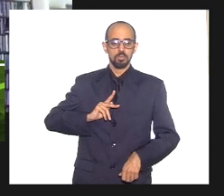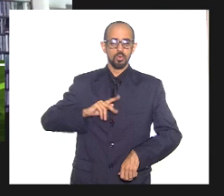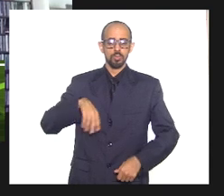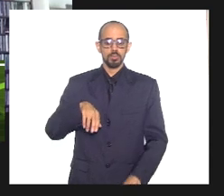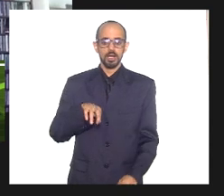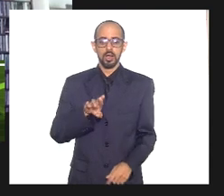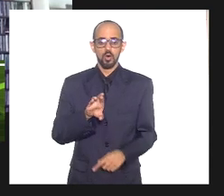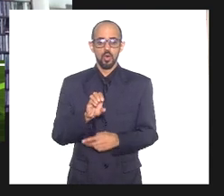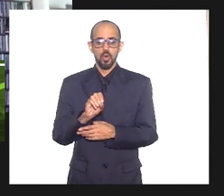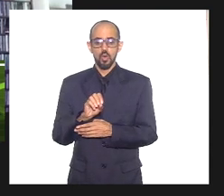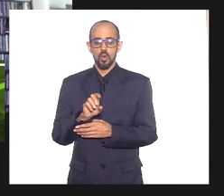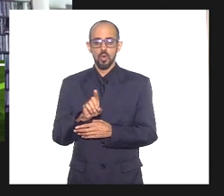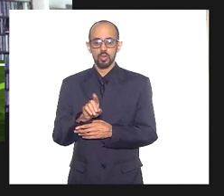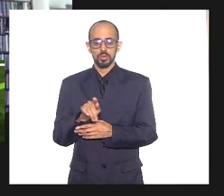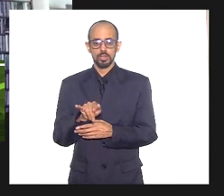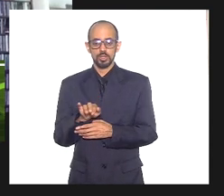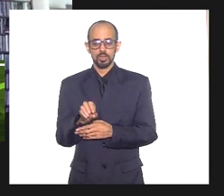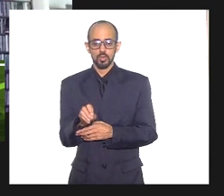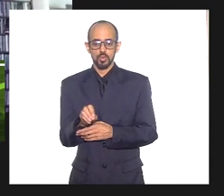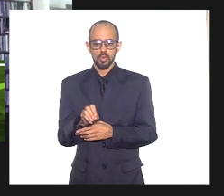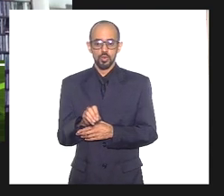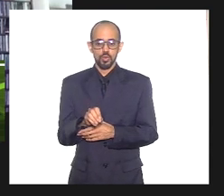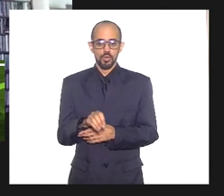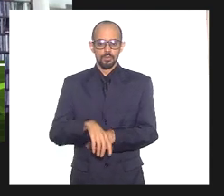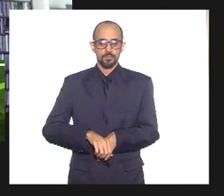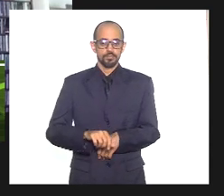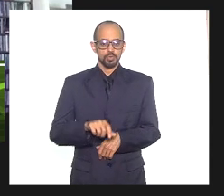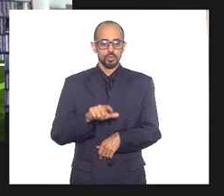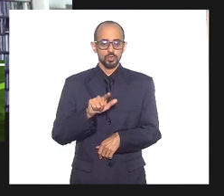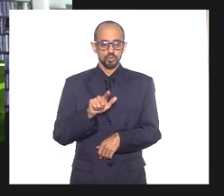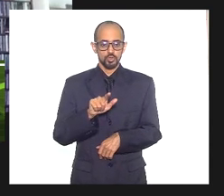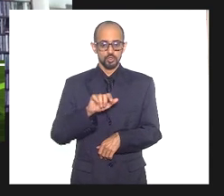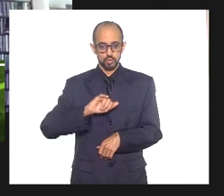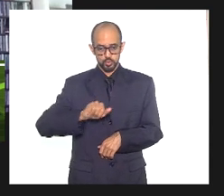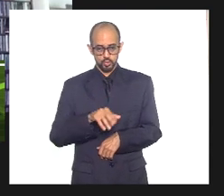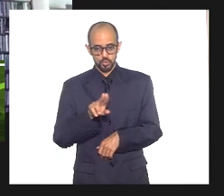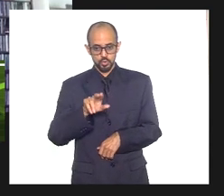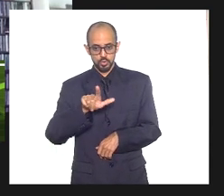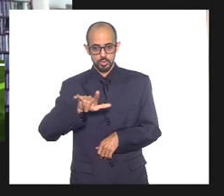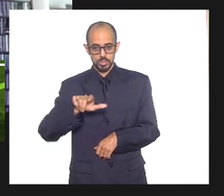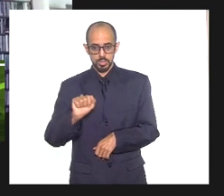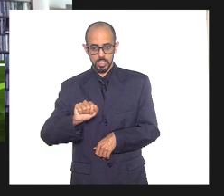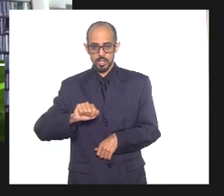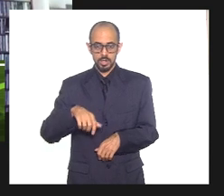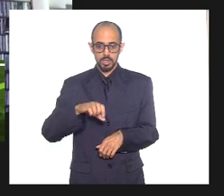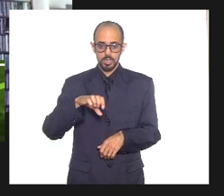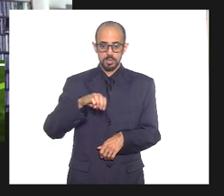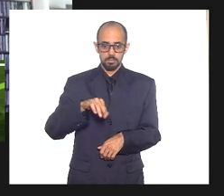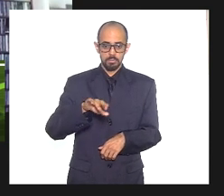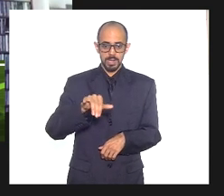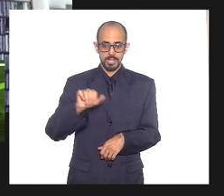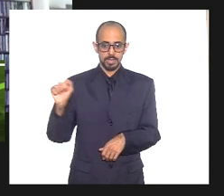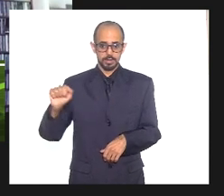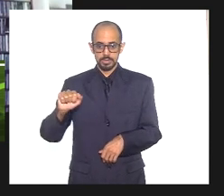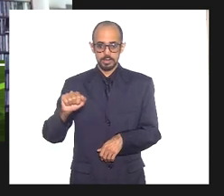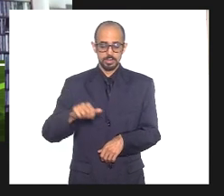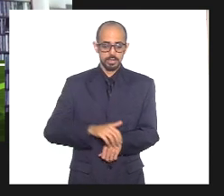Rodrigo Batista Pacheco, Júlia Chaves de Figueiredo, Maria Carme de